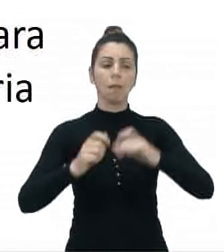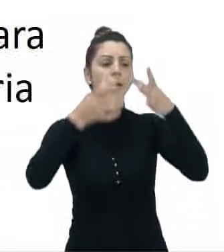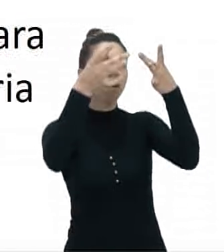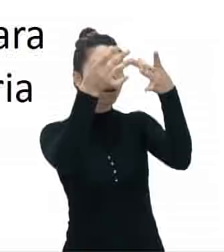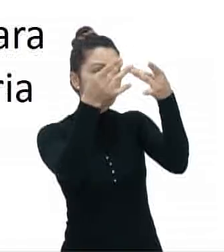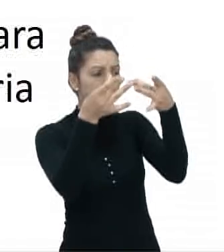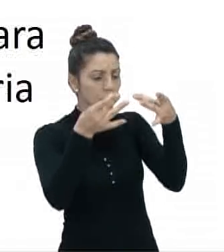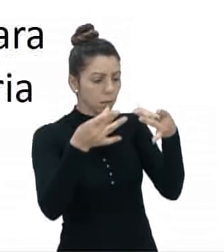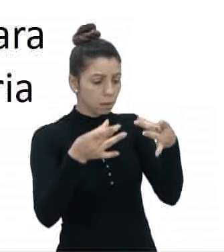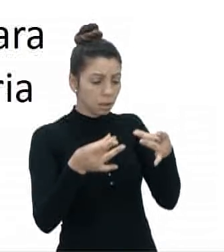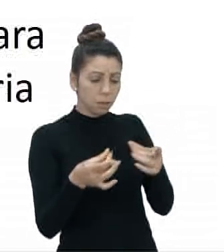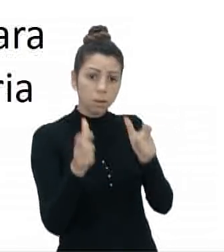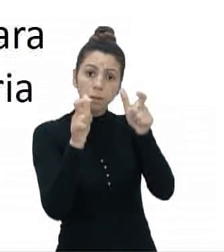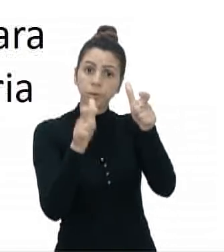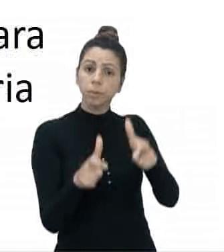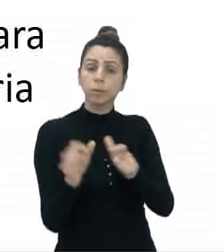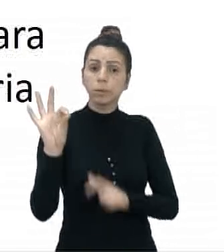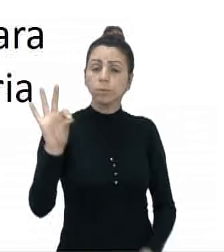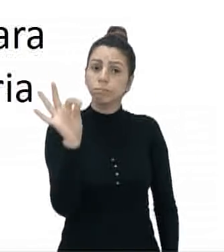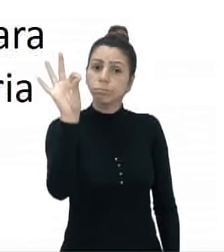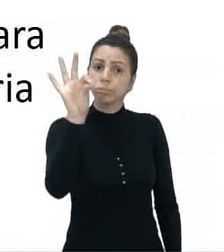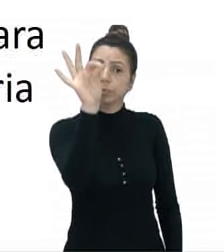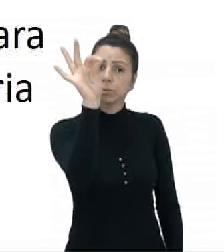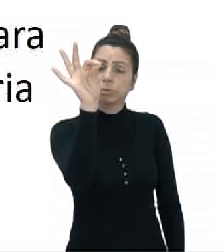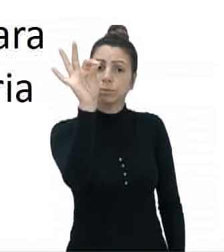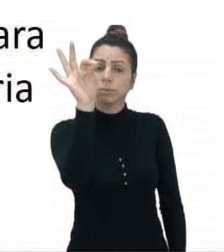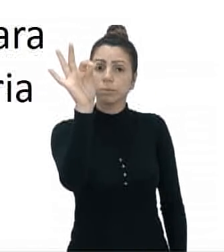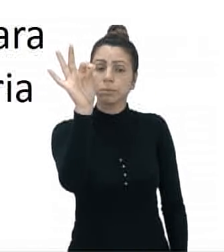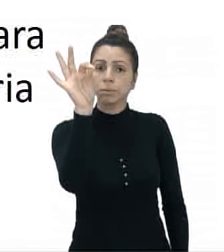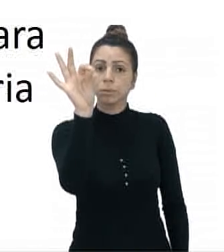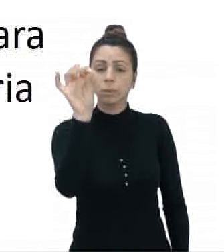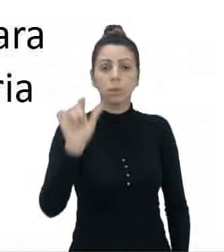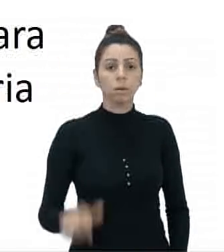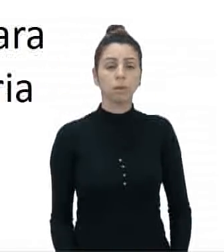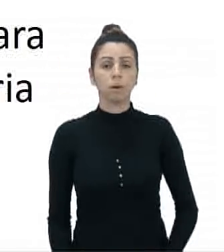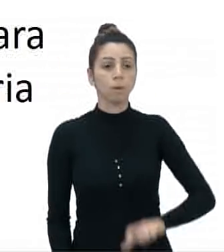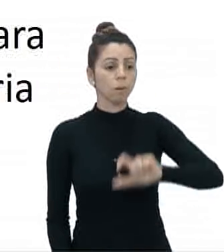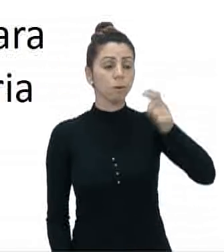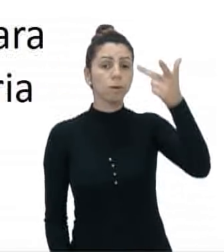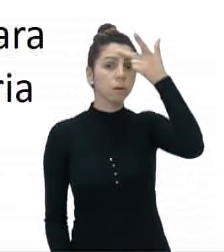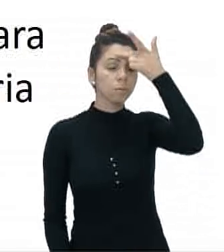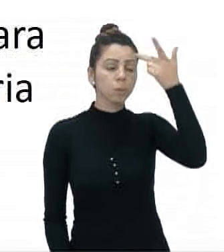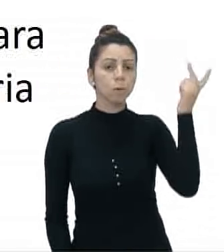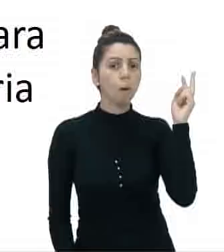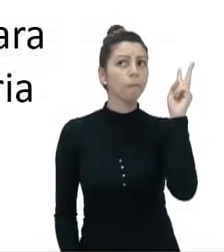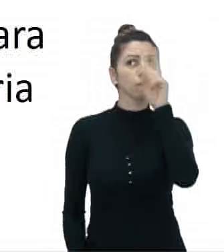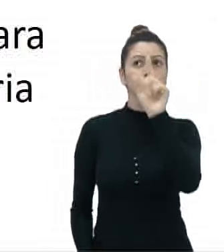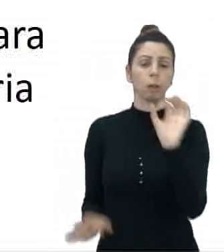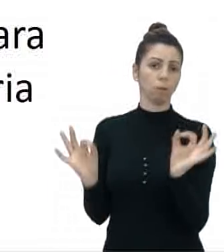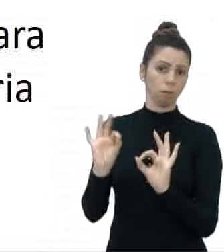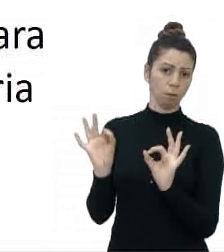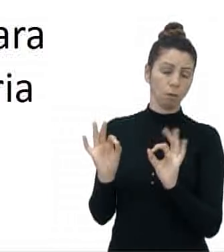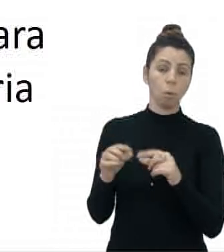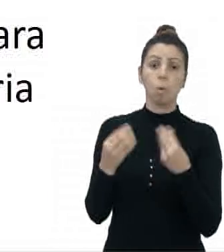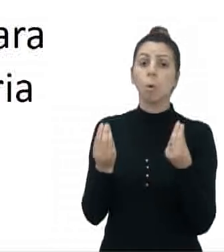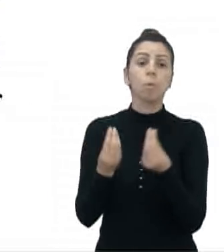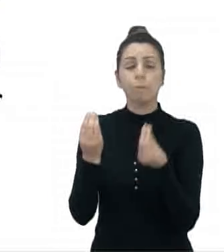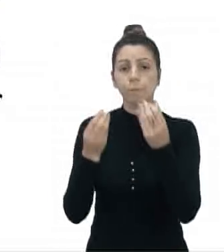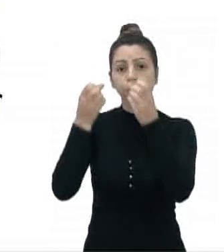descrever onde a mosca estava para alguém que não a estivesse vendo, como ele poderia